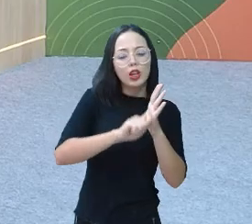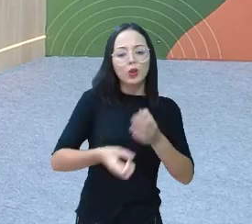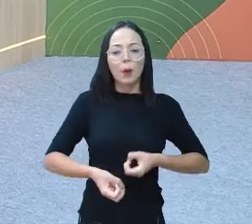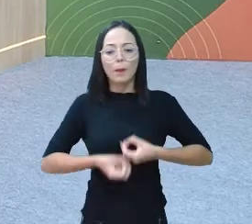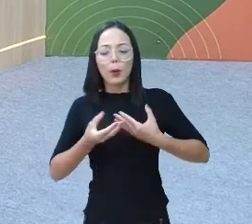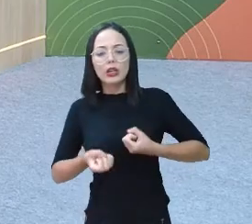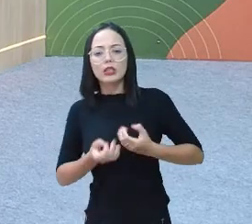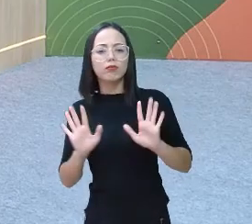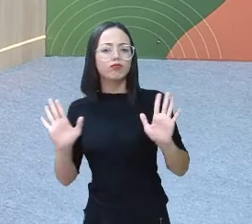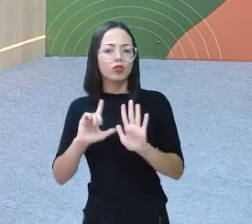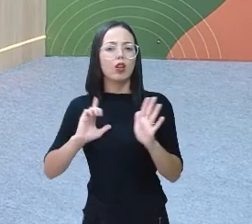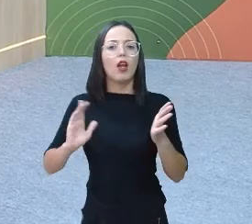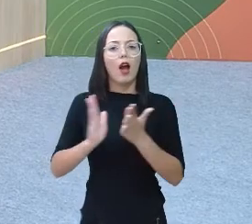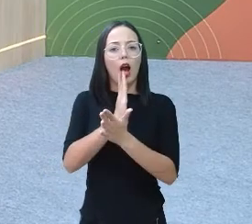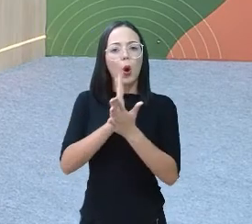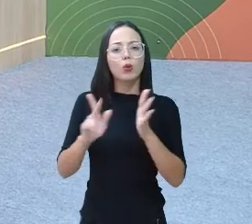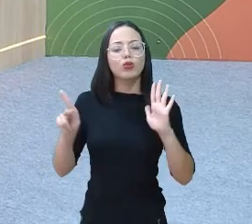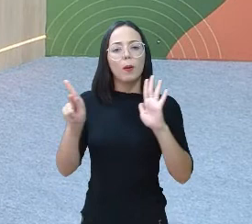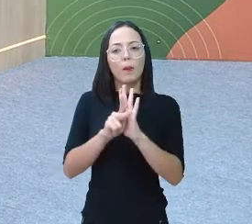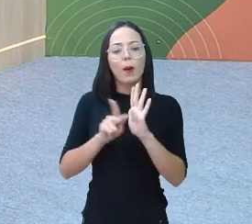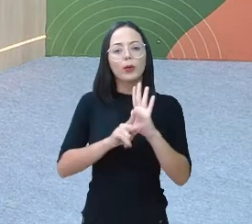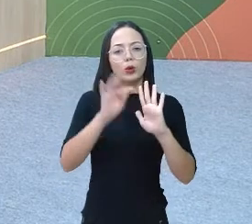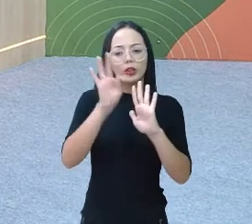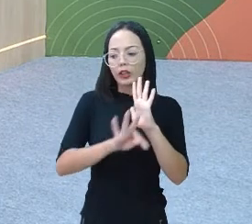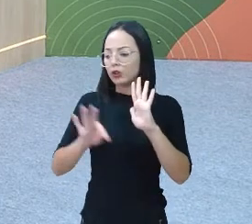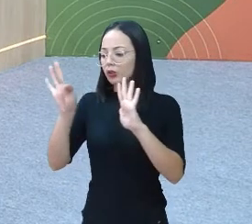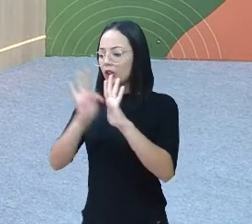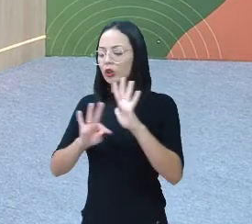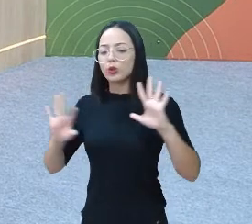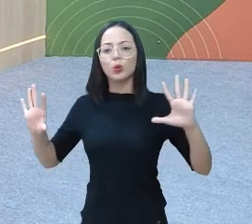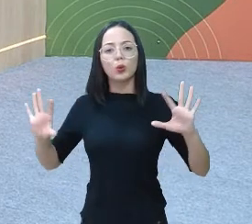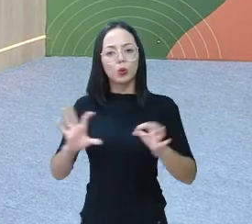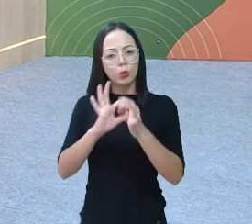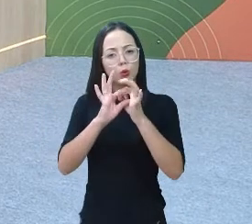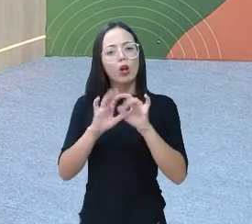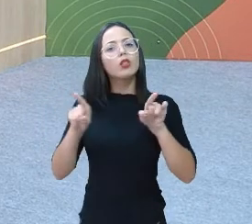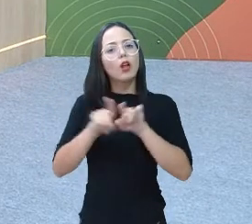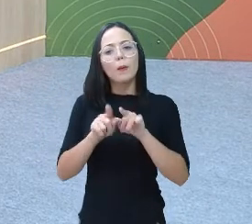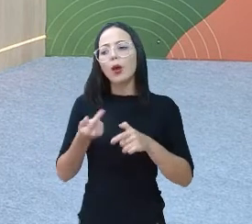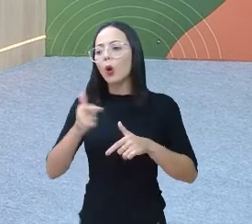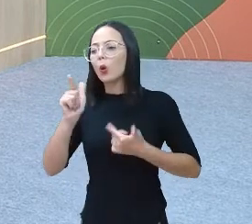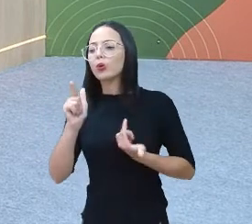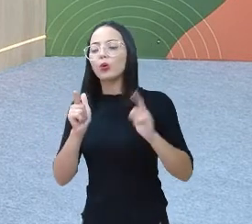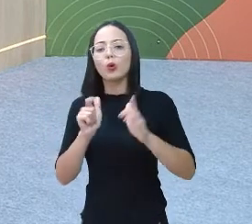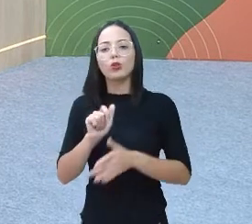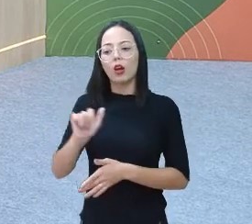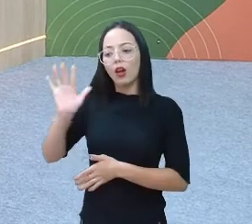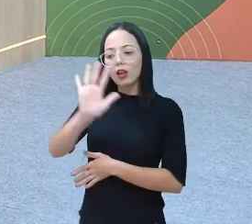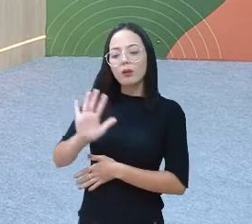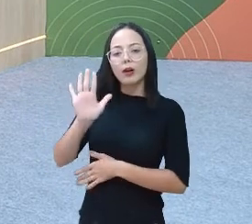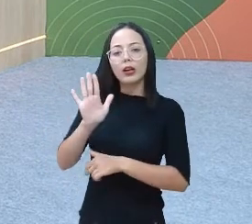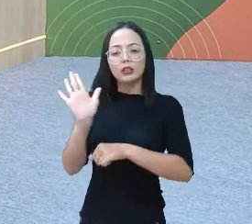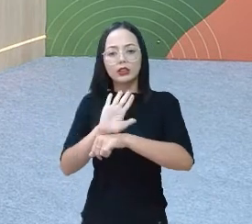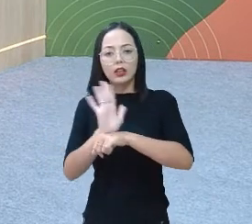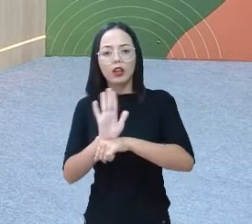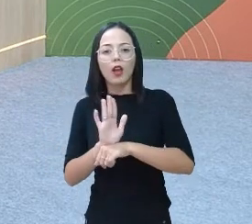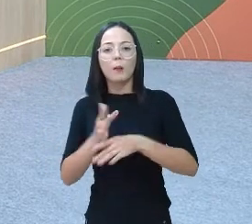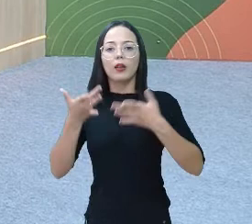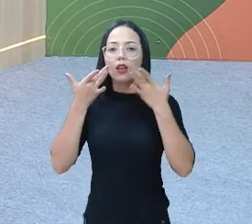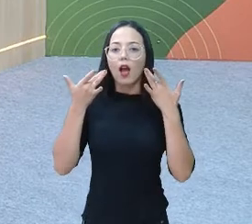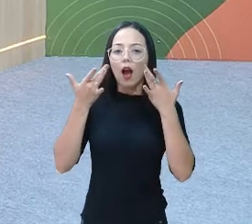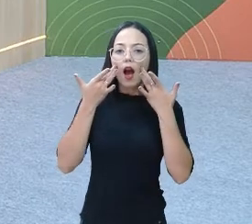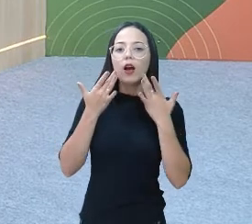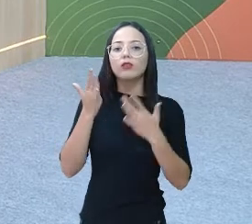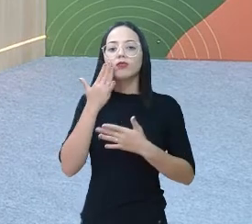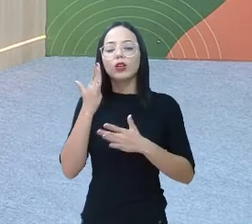tá certo? É possível trabalhar com essa intertextualidade em outras plataformas também, como no cinema, no teatro,